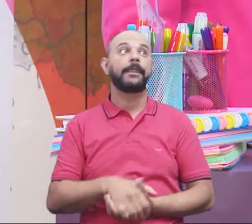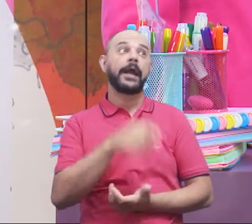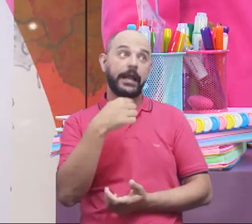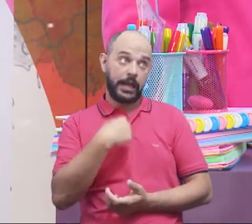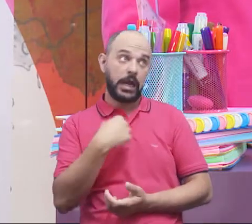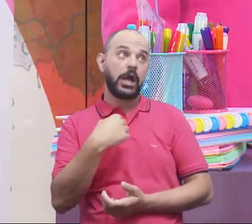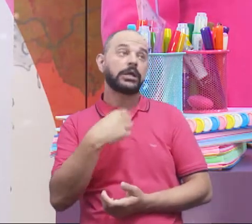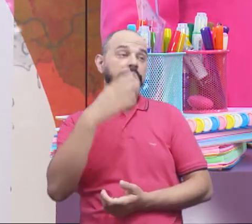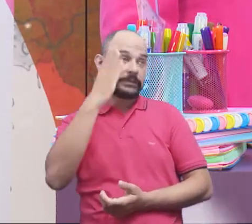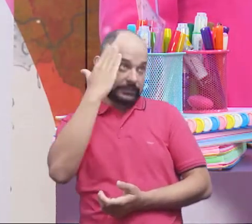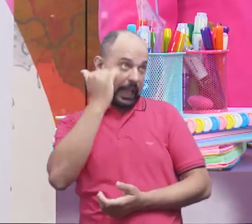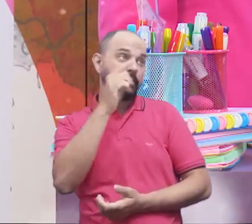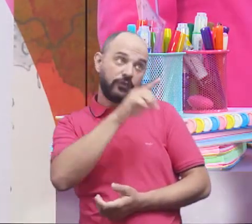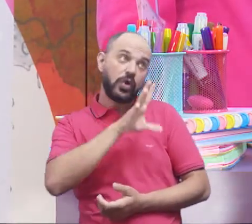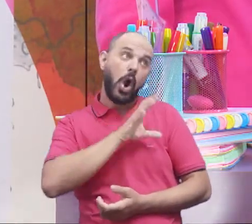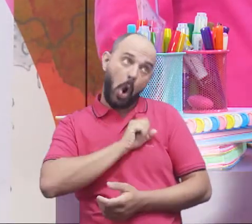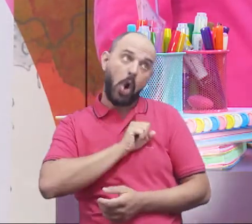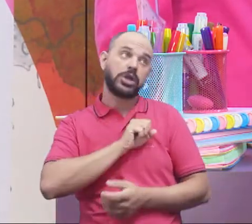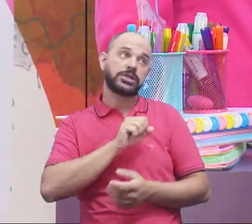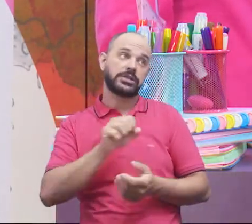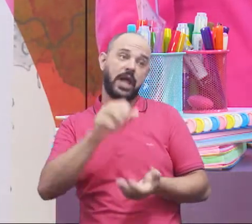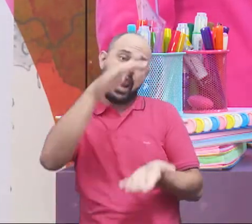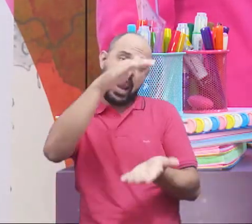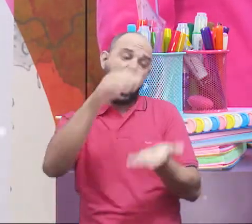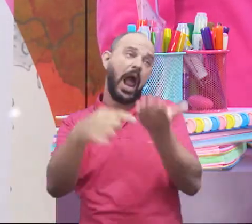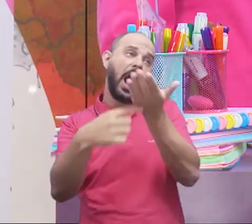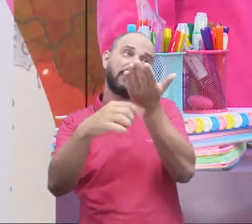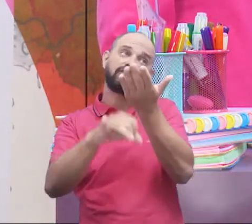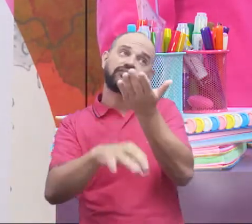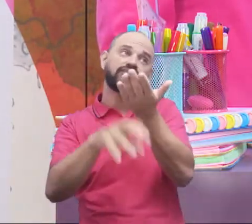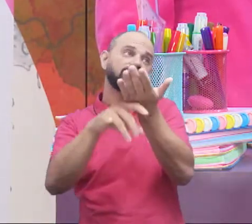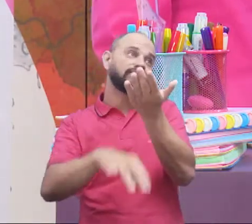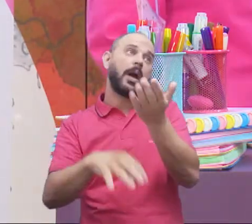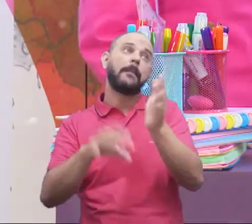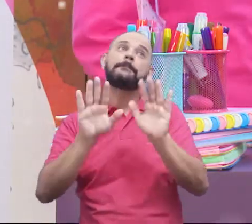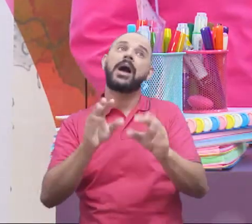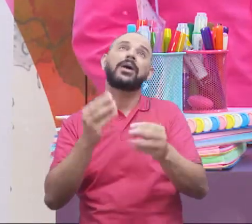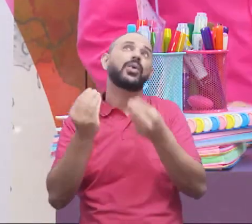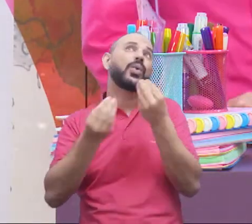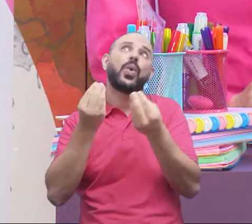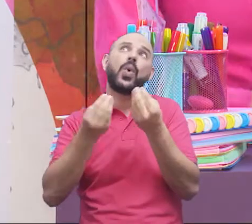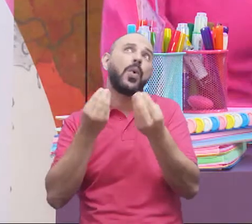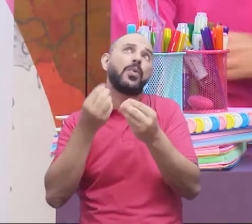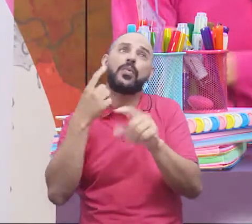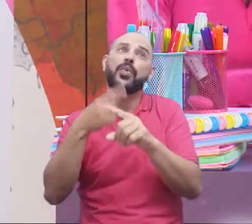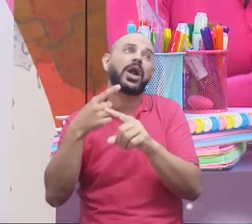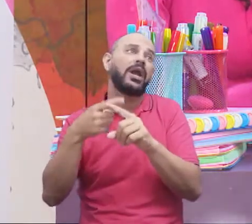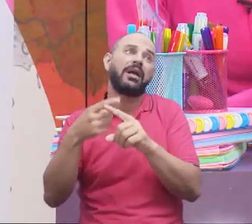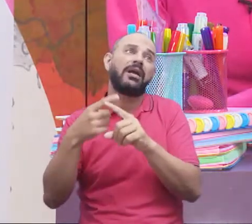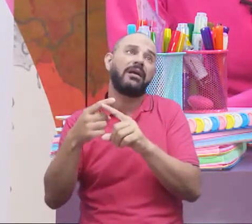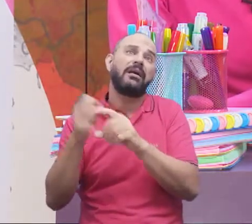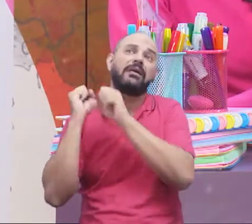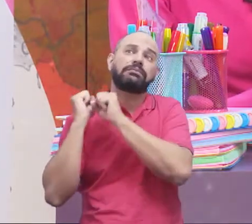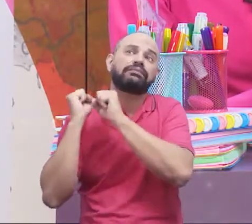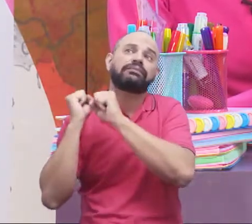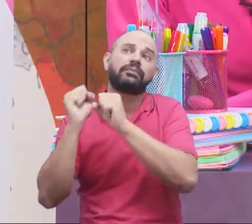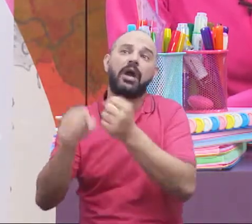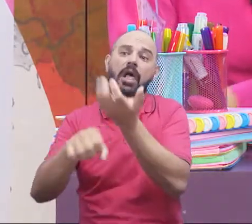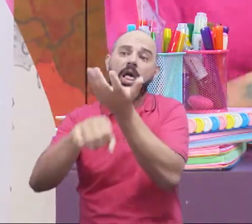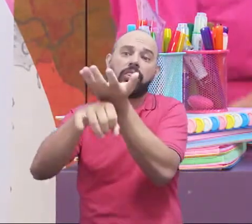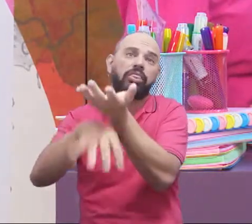Mesmo sabendo que você gosta muito do seu latão furado, nós não entendemos por que você carrega